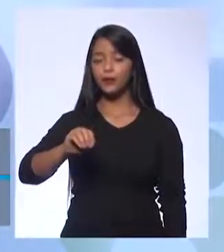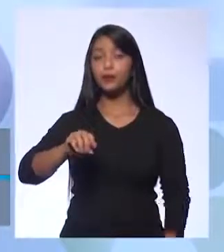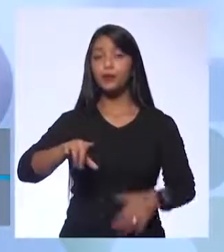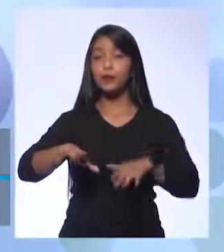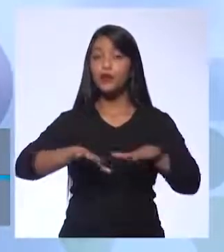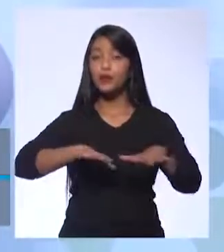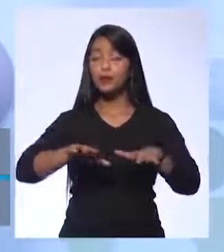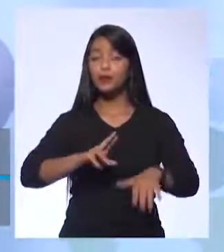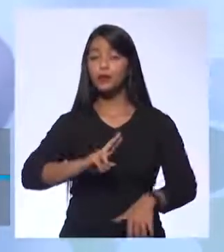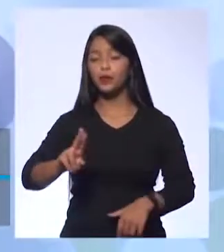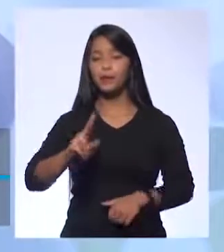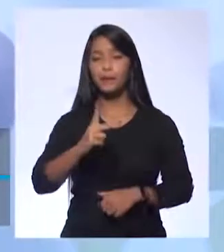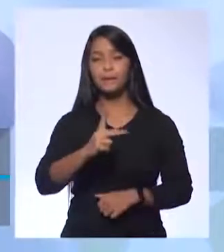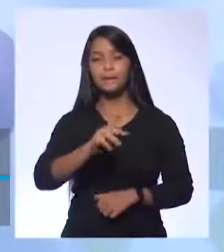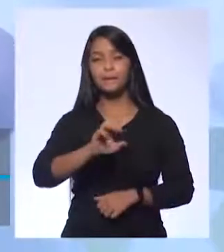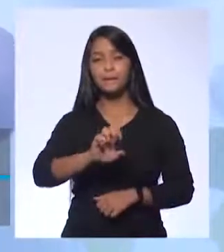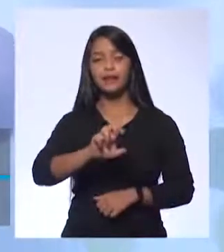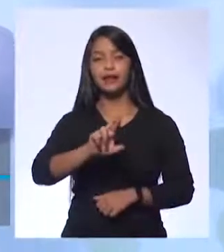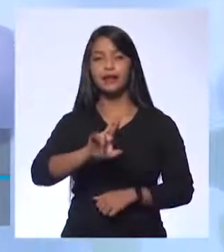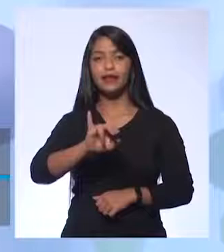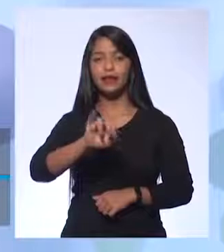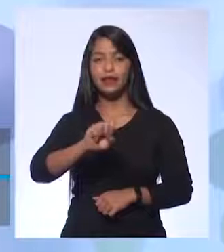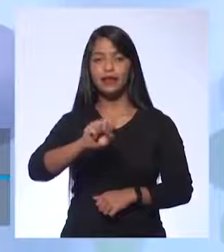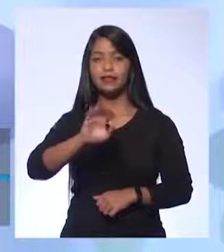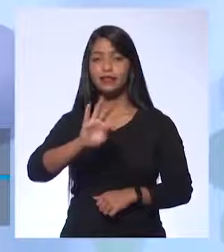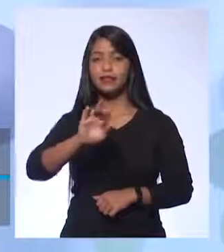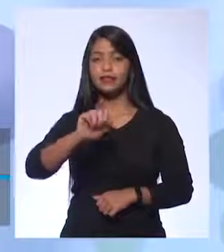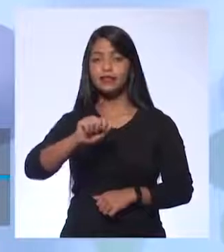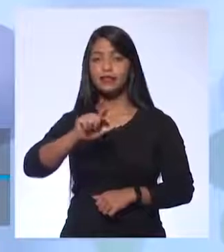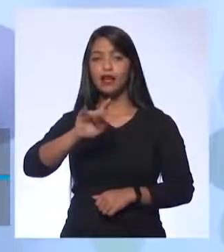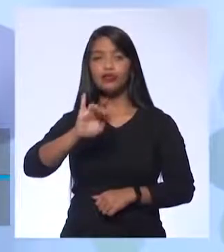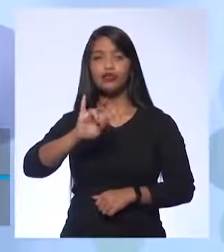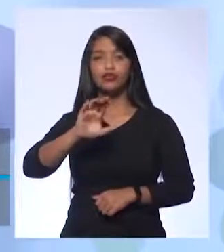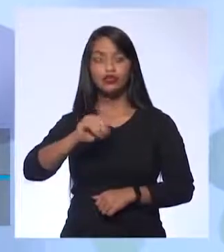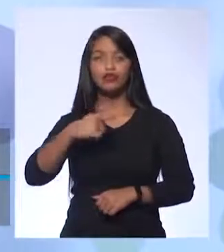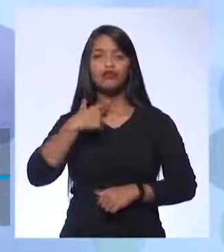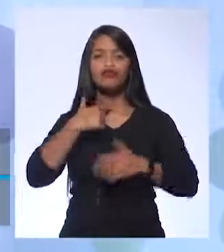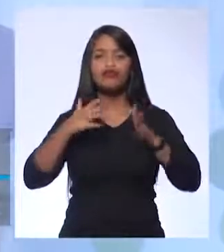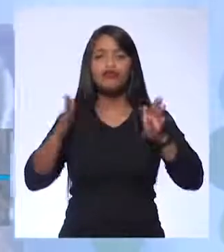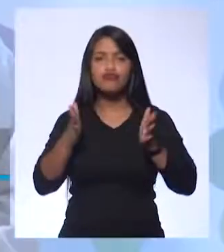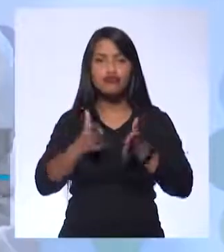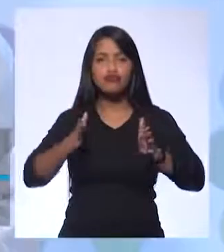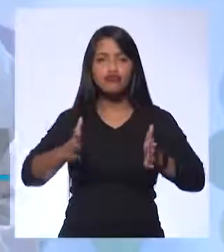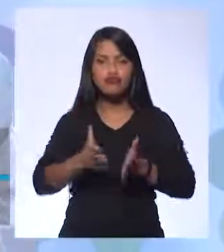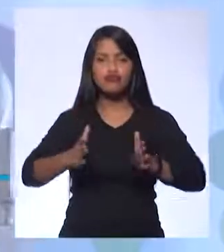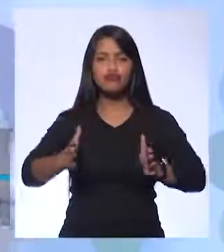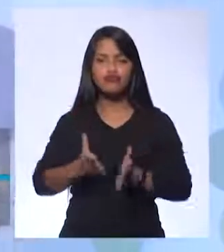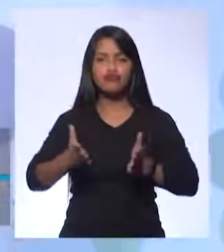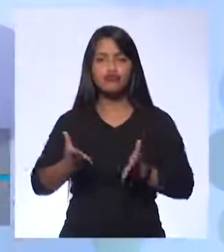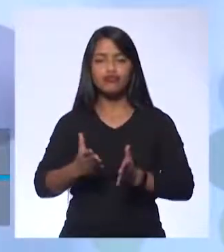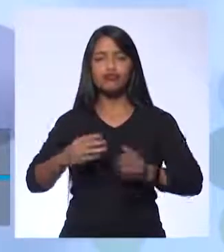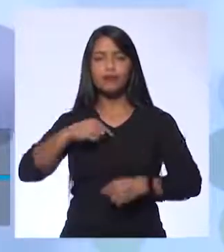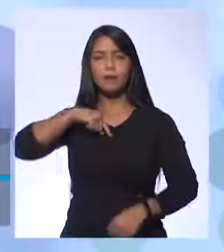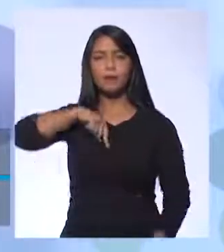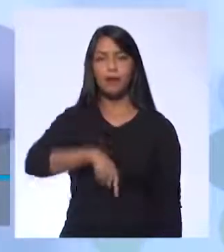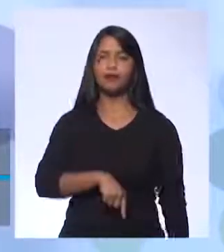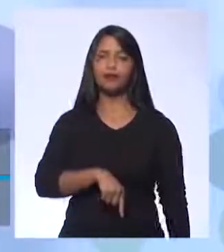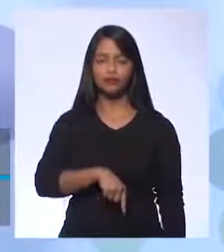movimento peristáltico, né, que o esôfago vai empurrando a comida para baixo, tá? Não é só